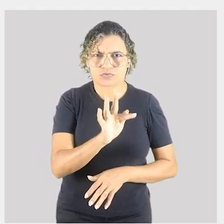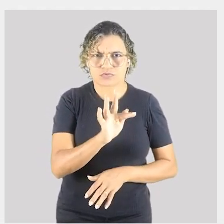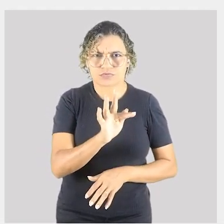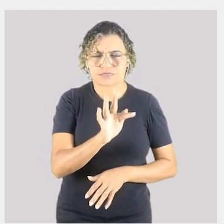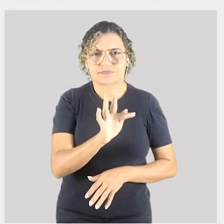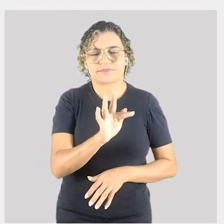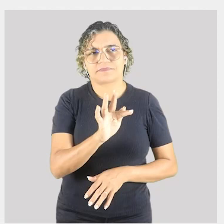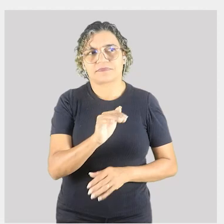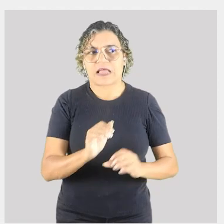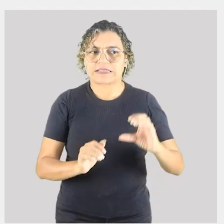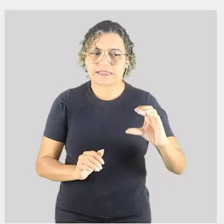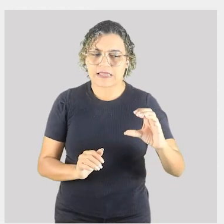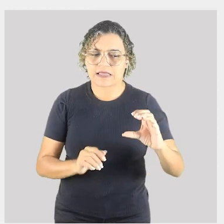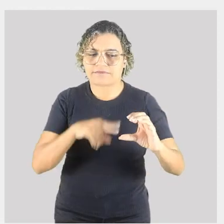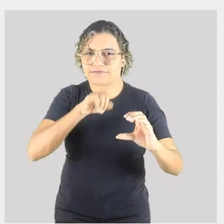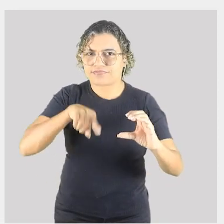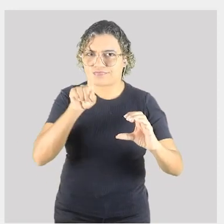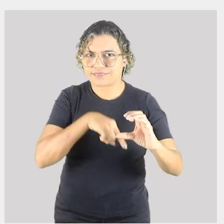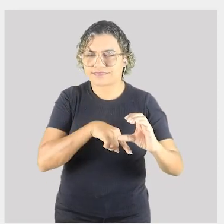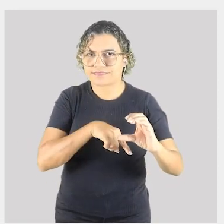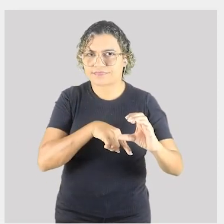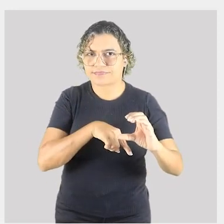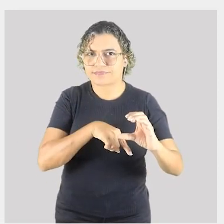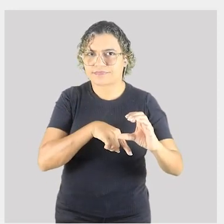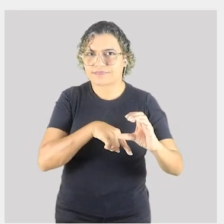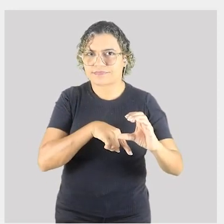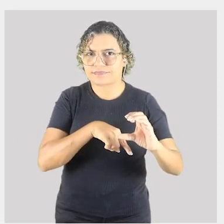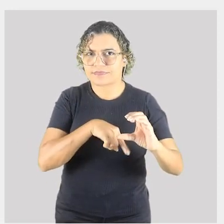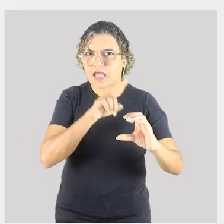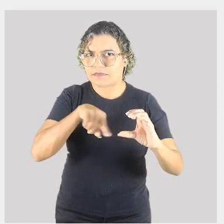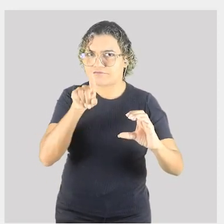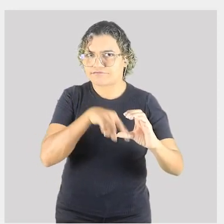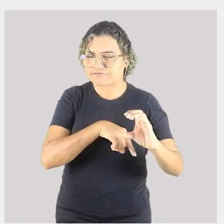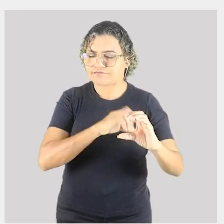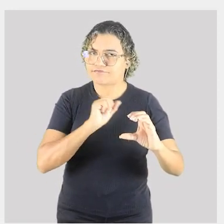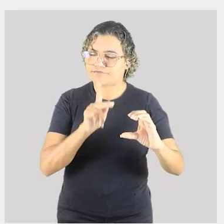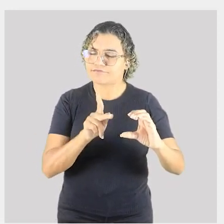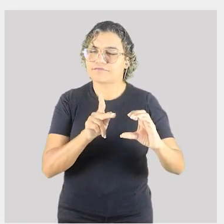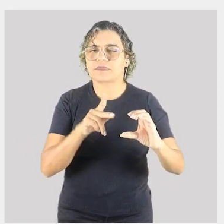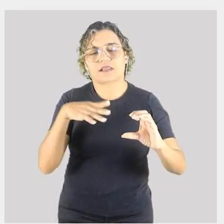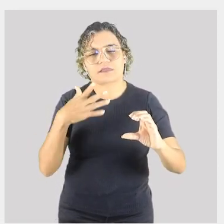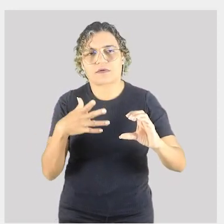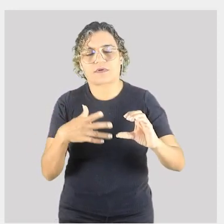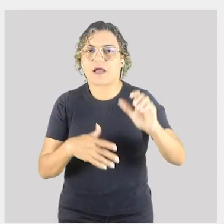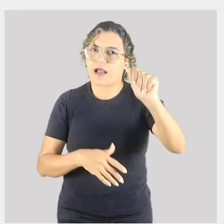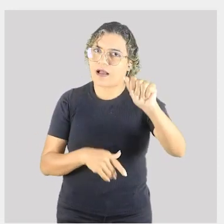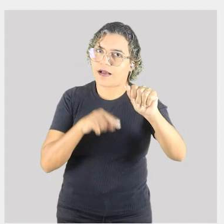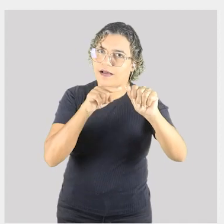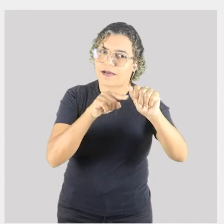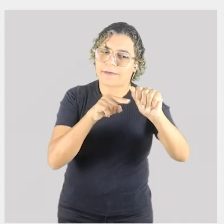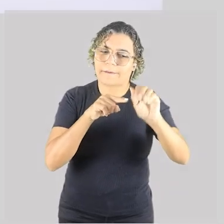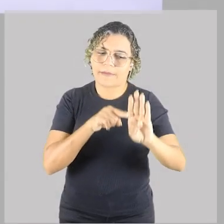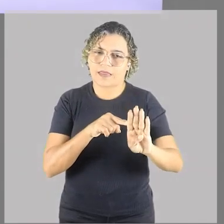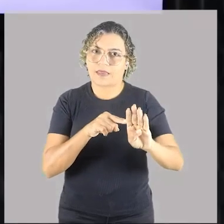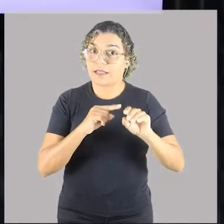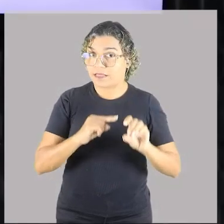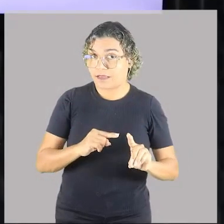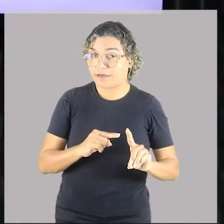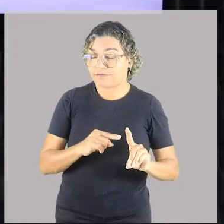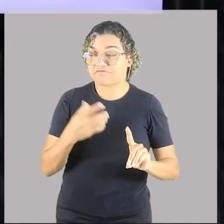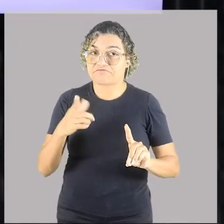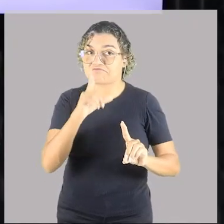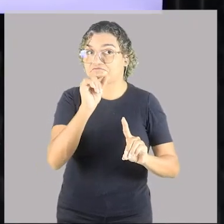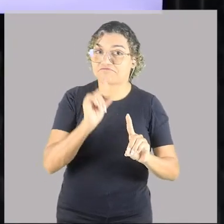eu já elimino a letra C, já elimino a letra quem? Só a letra C. Então fica entre a letra A, B e